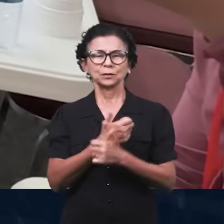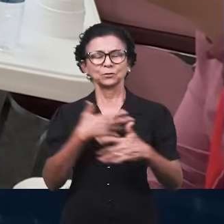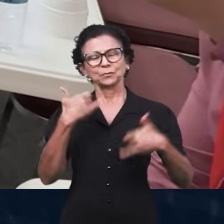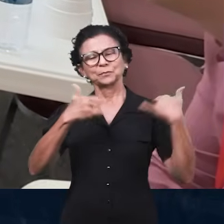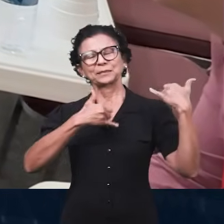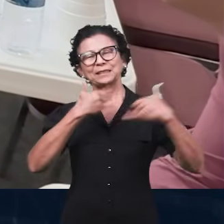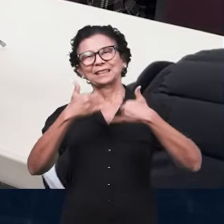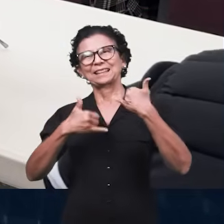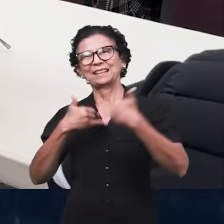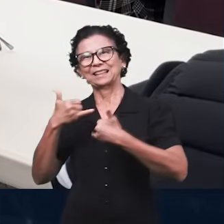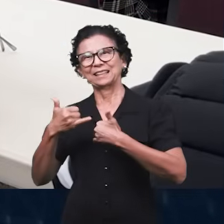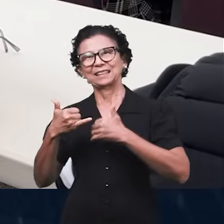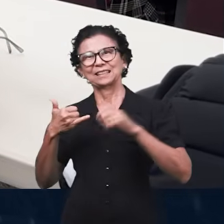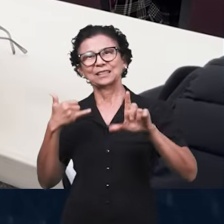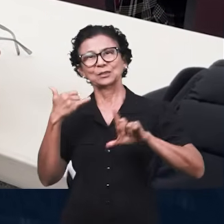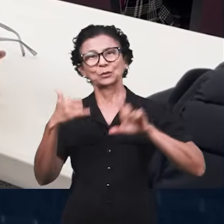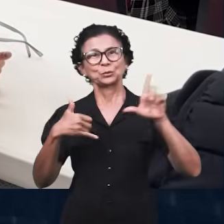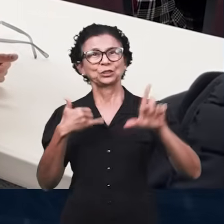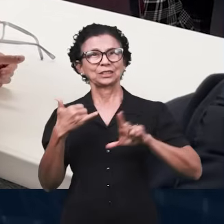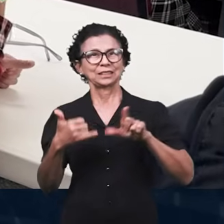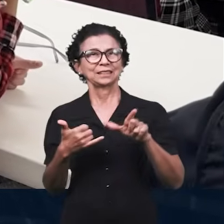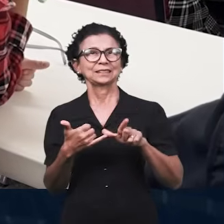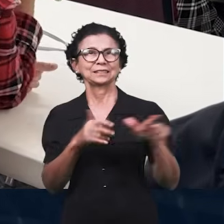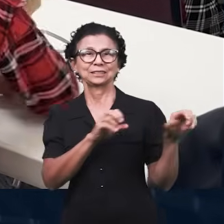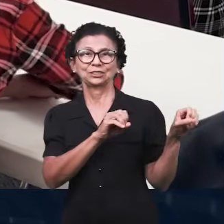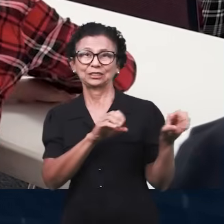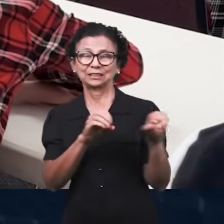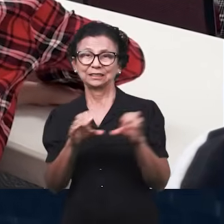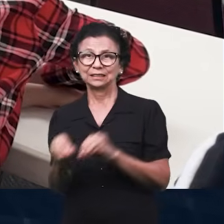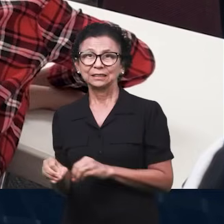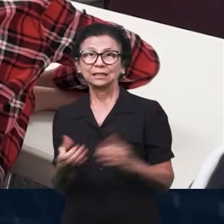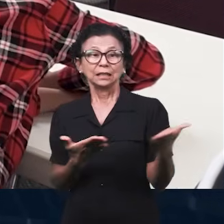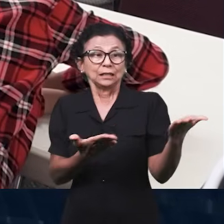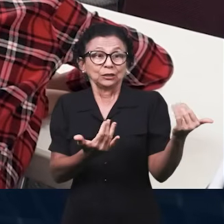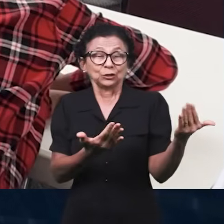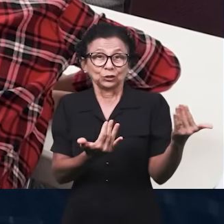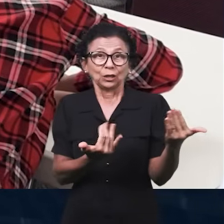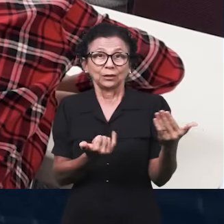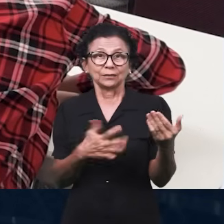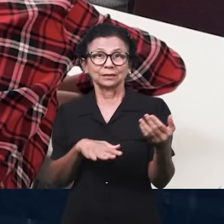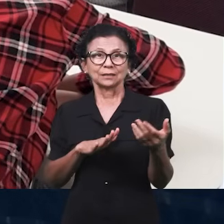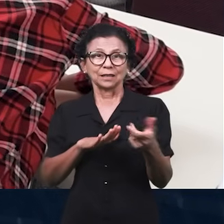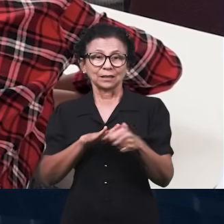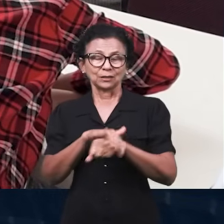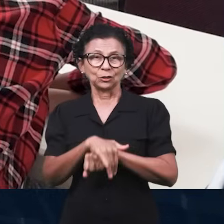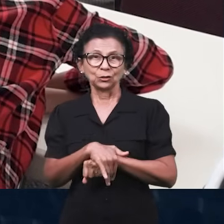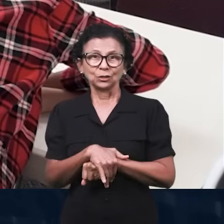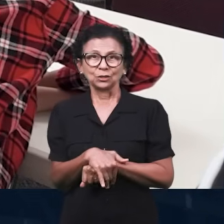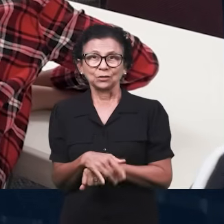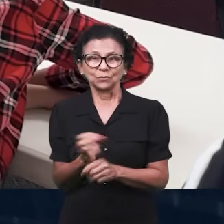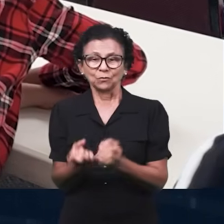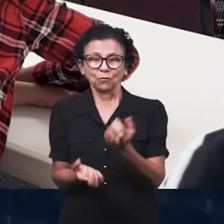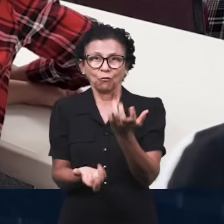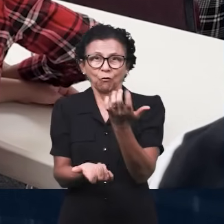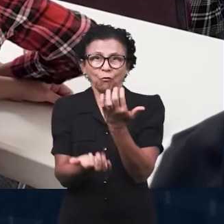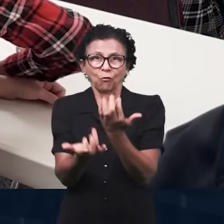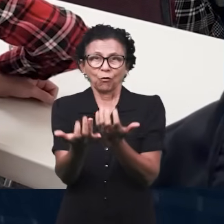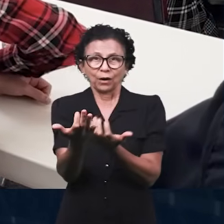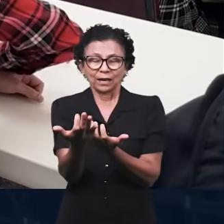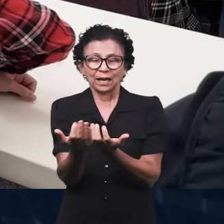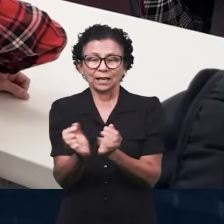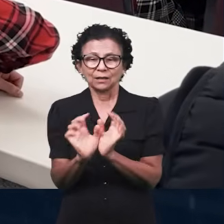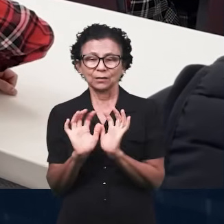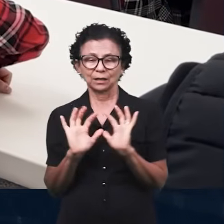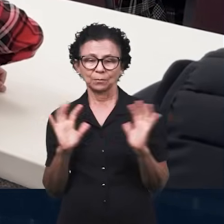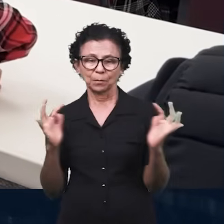lúdicas e educativas. À noite, os jovens se reuniram em volta de uma fogueira e entoaram louvores ao Senhor.